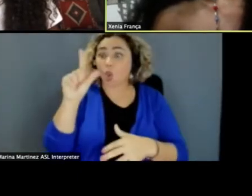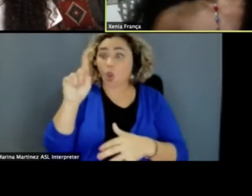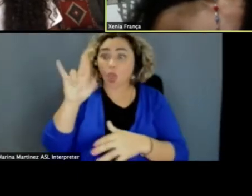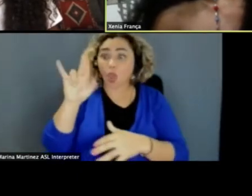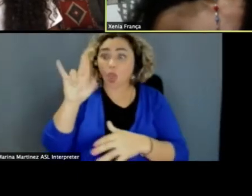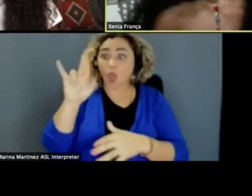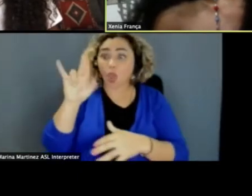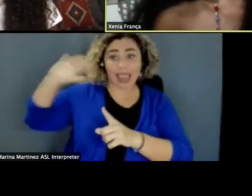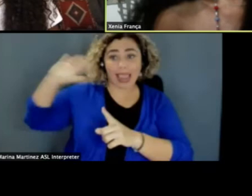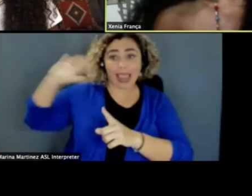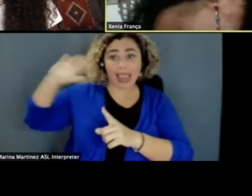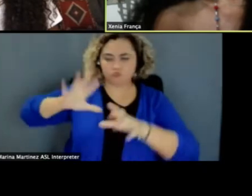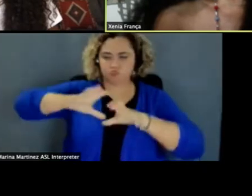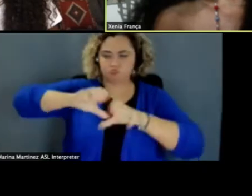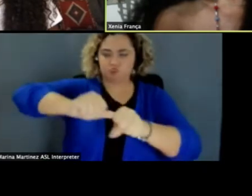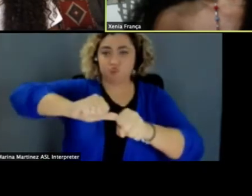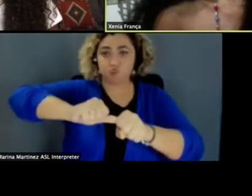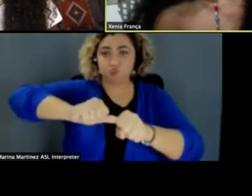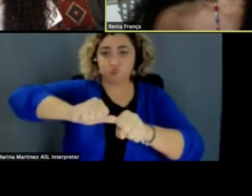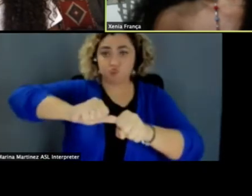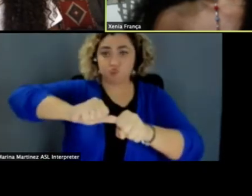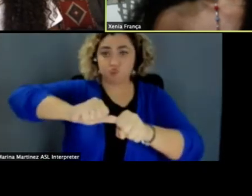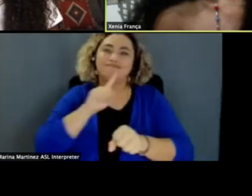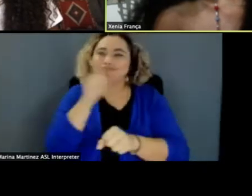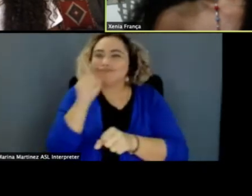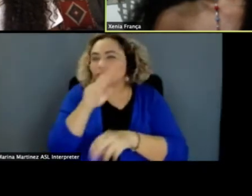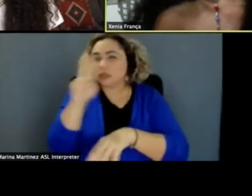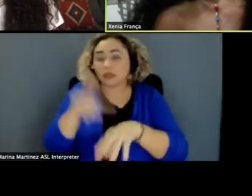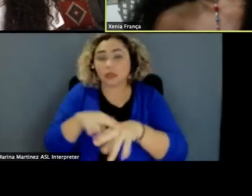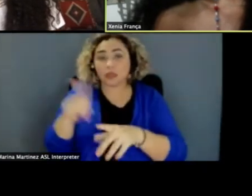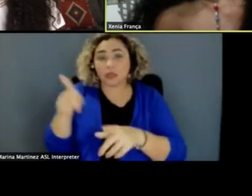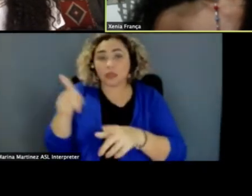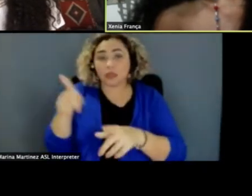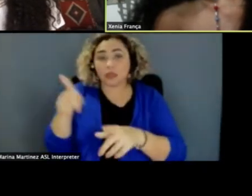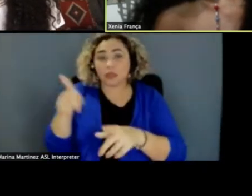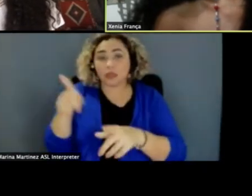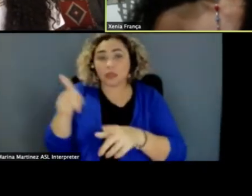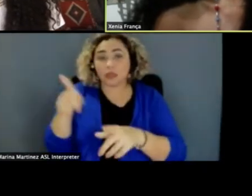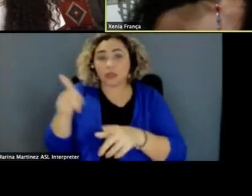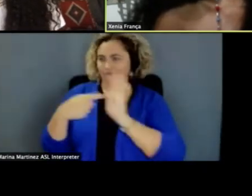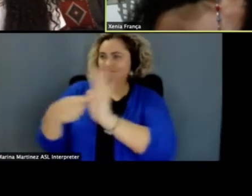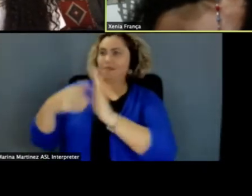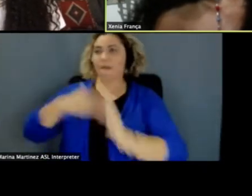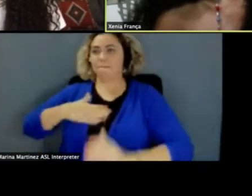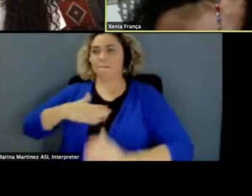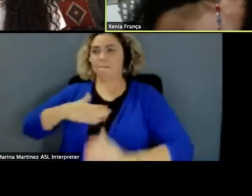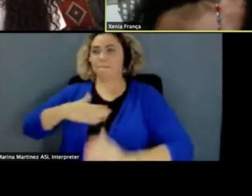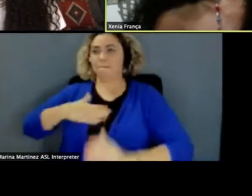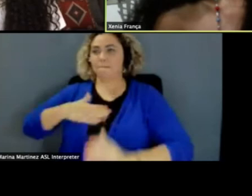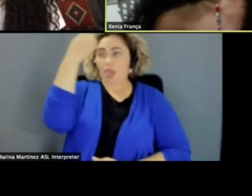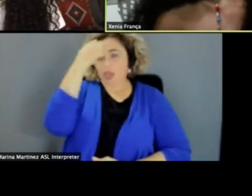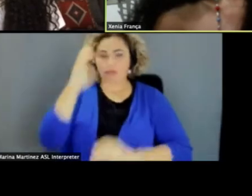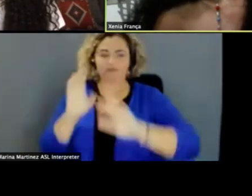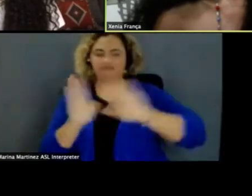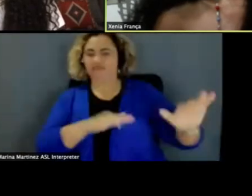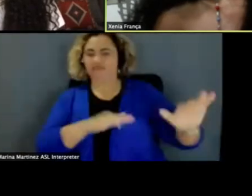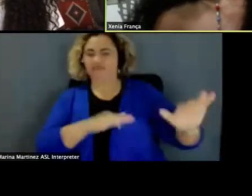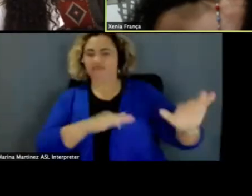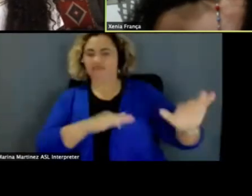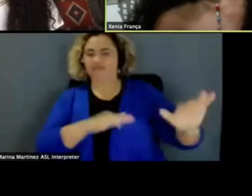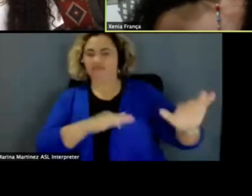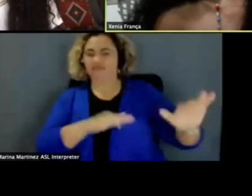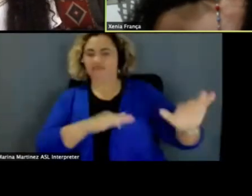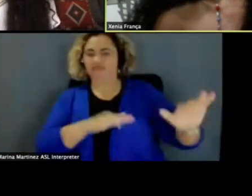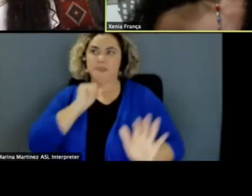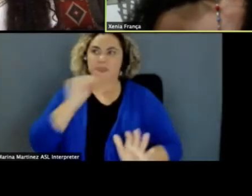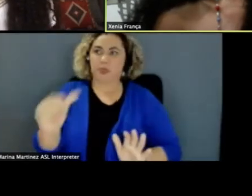países imperialistas, e naturalmente expressa isso muito bem na ausência de pessoas negras, tanto